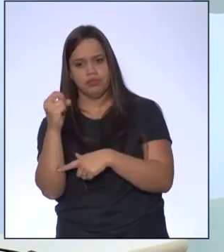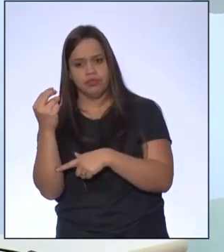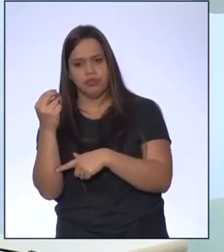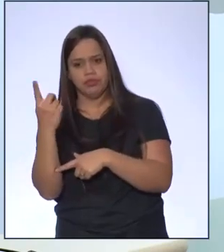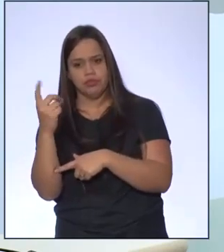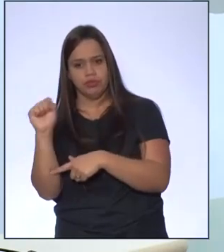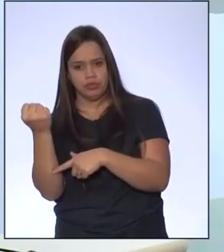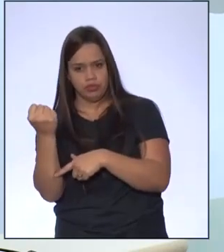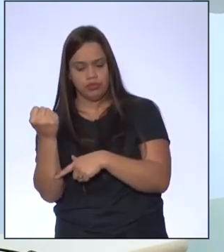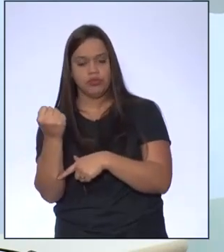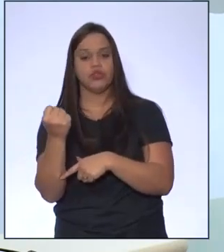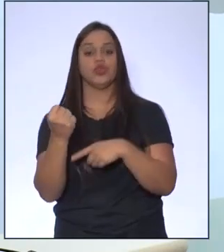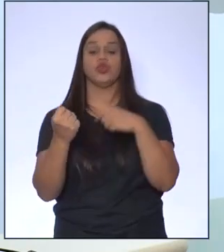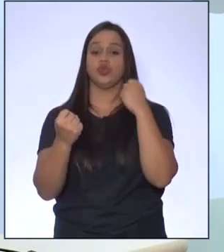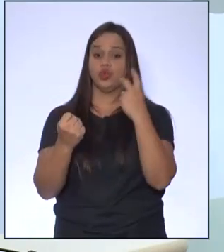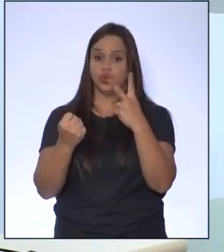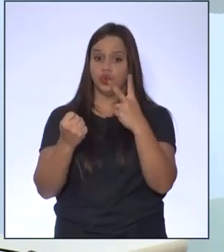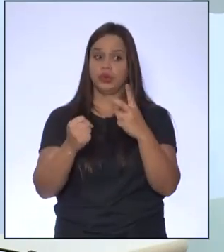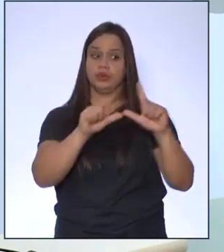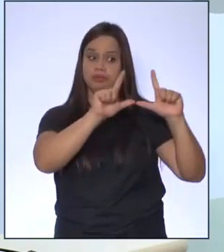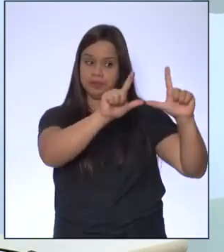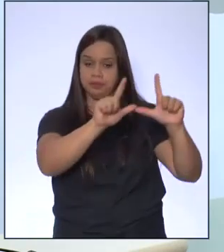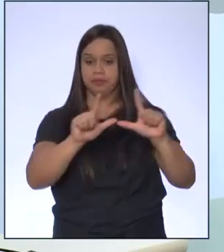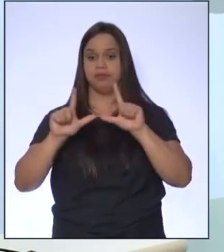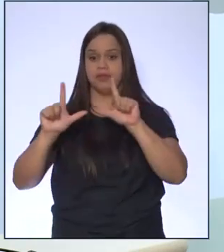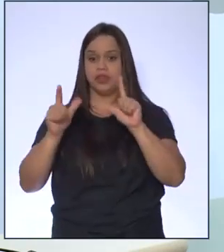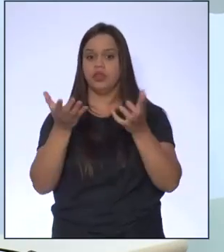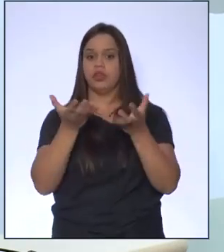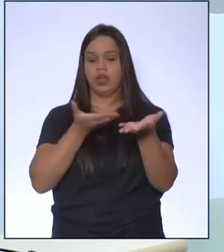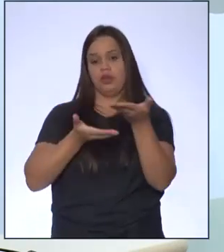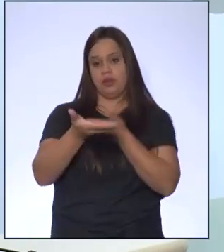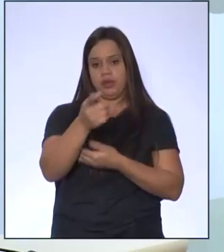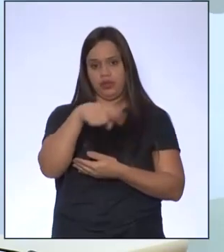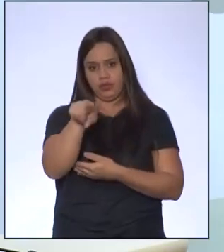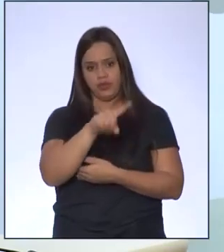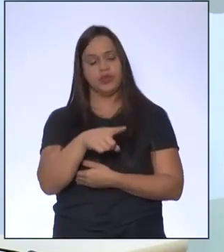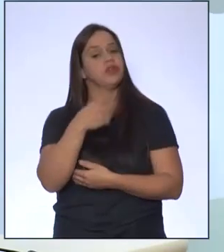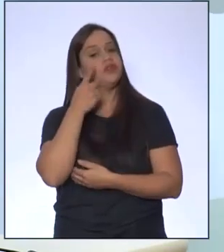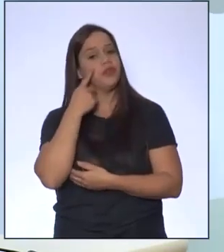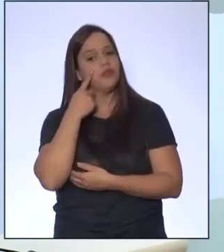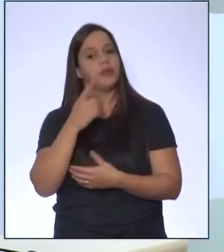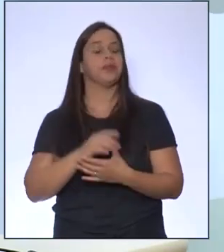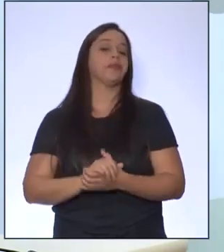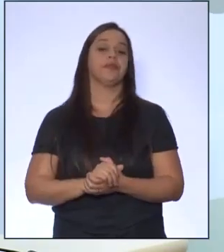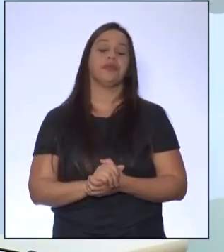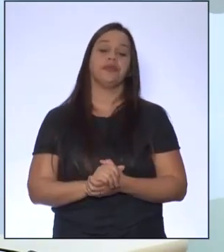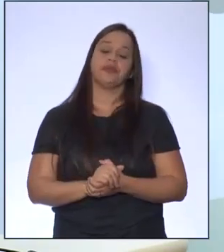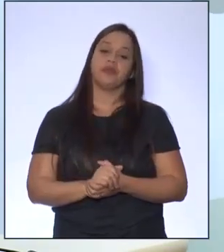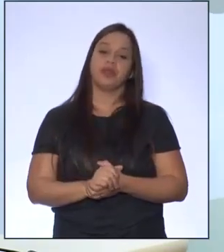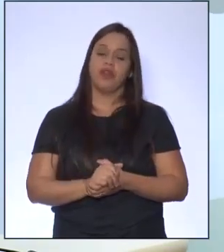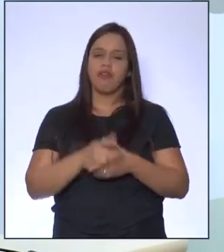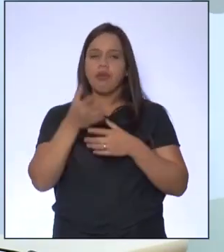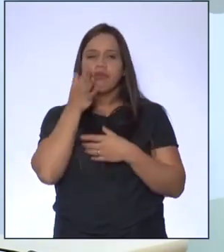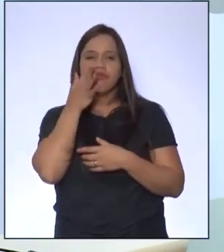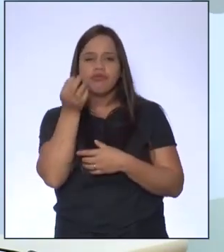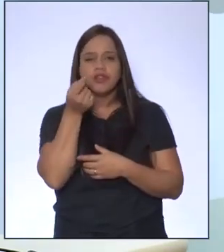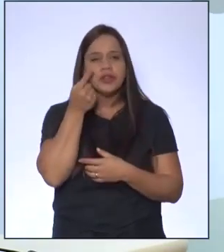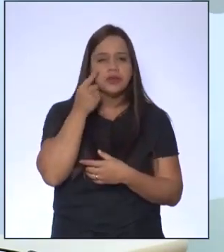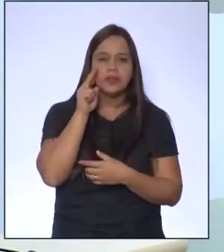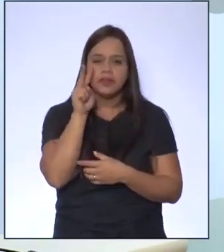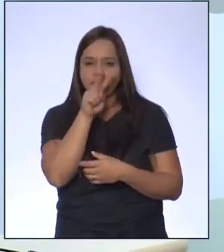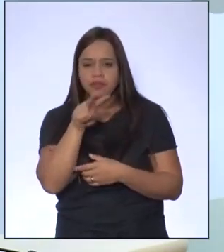duas paisagens, né, que gostaria de compartilhar com vocês. Então, agora vocês vão observar, né, na tela